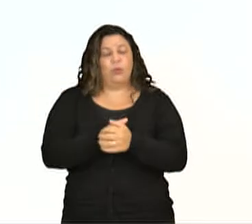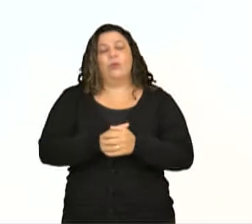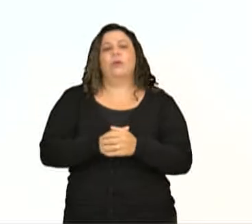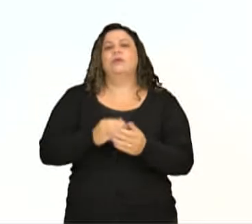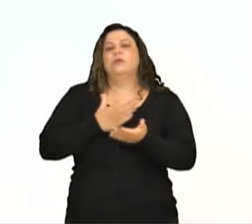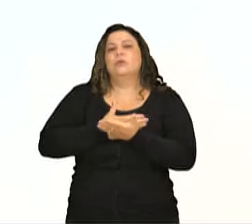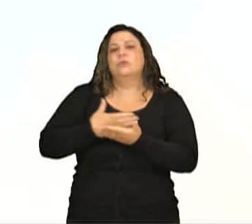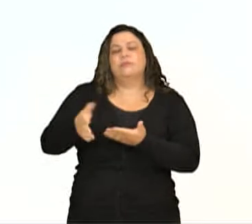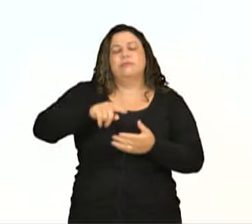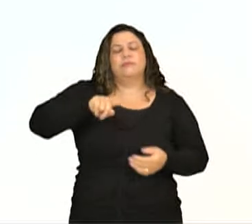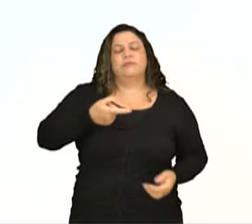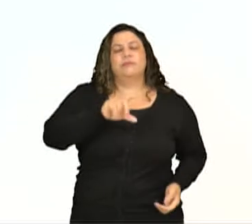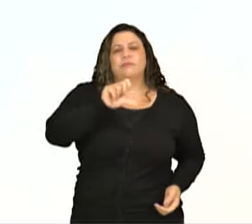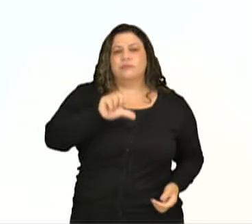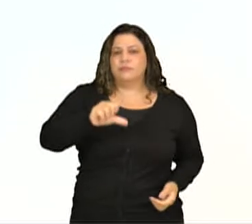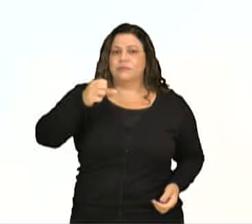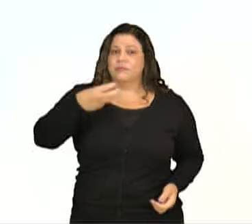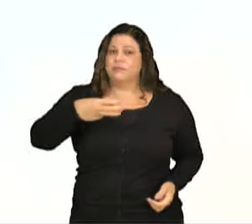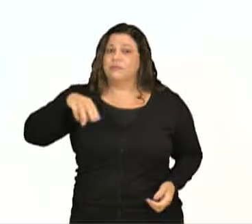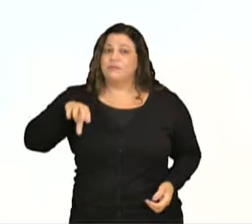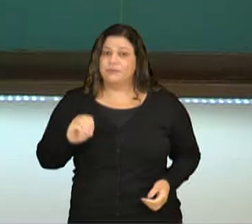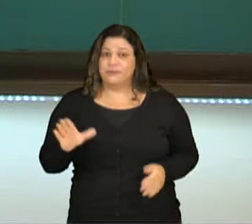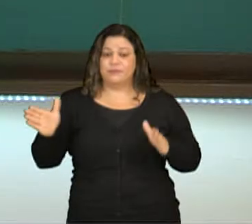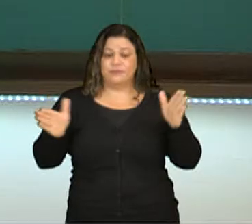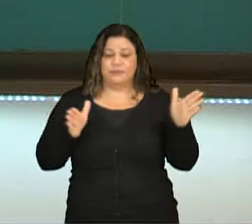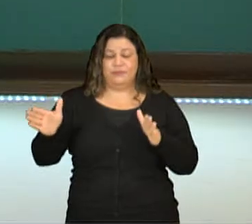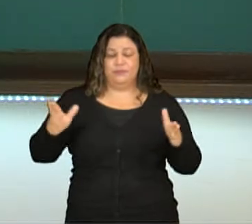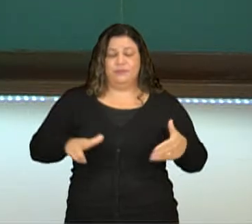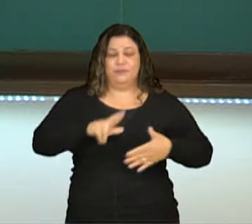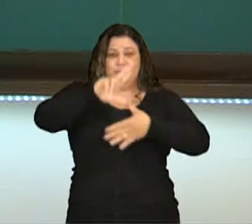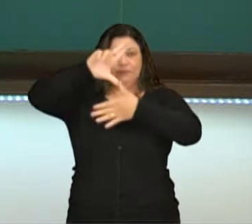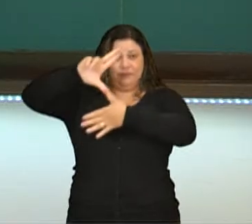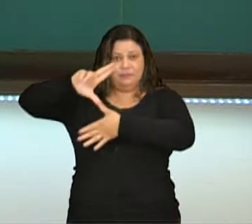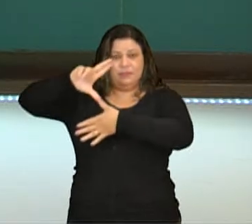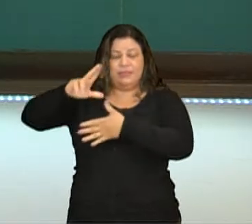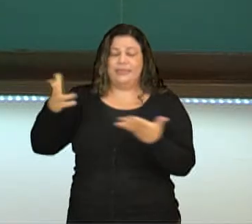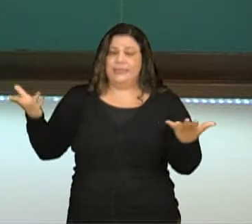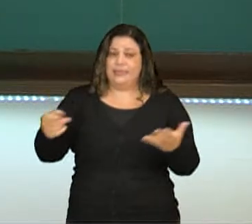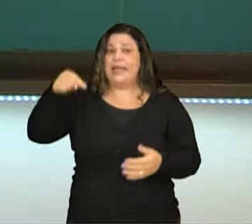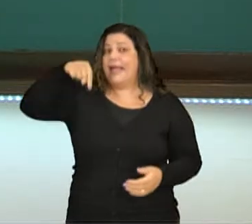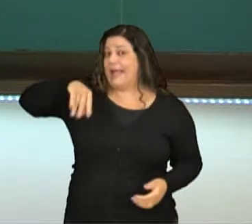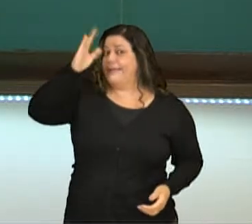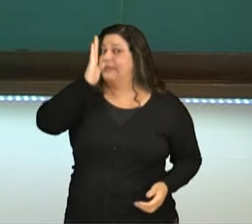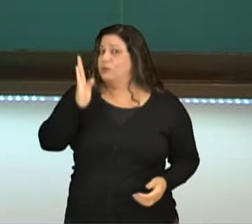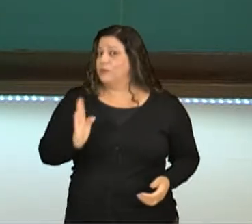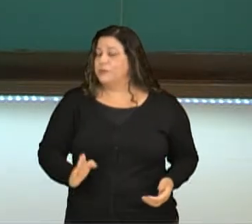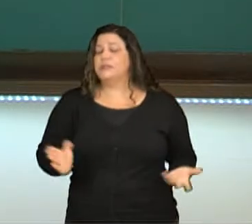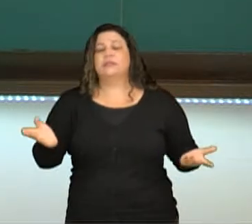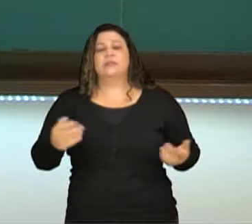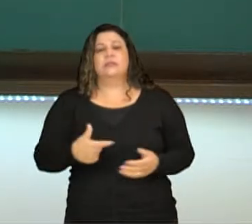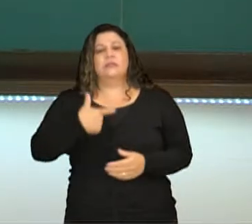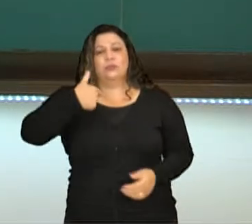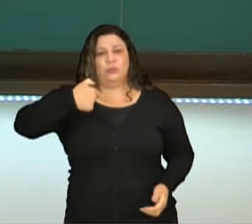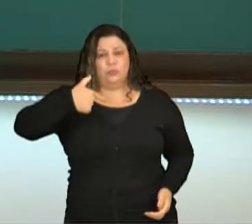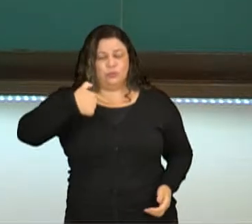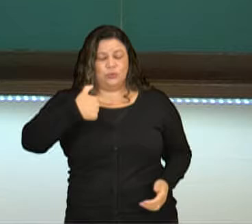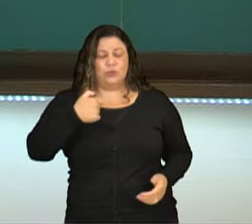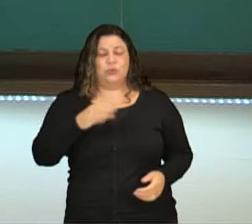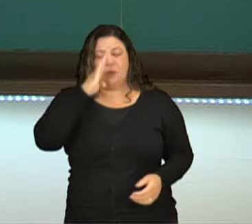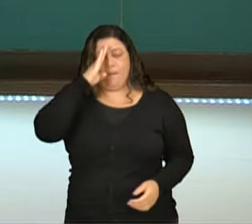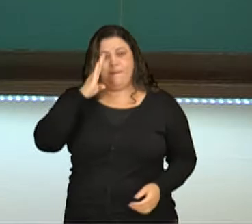começou na década de 1930 na América Latina. E no Brasil, hoje Getúlio Vargas foi o